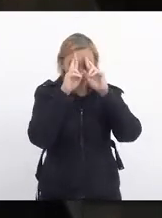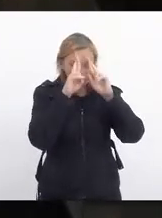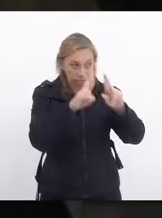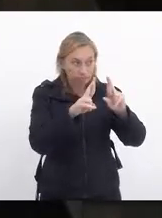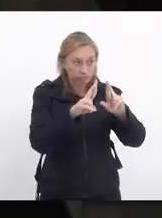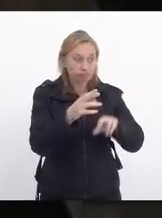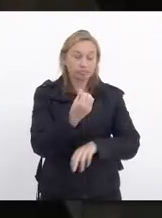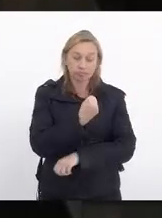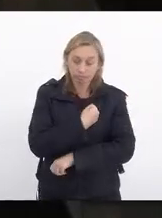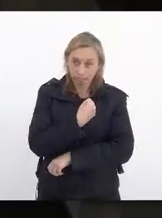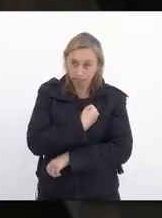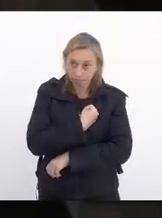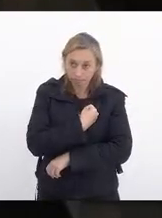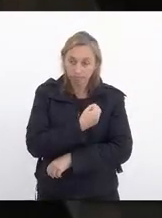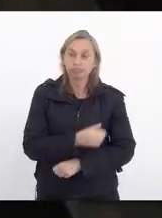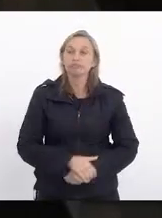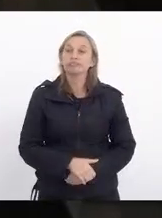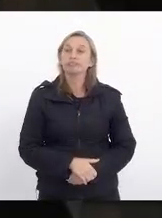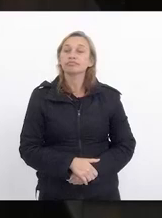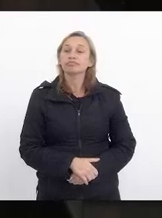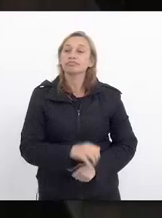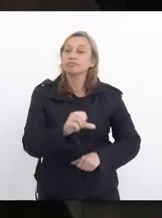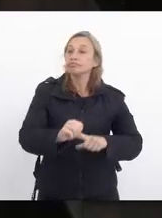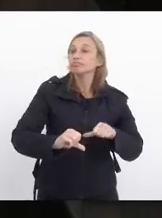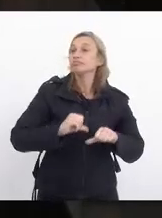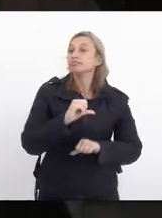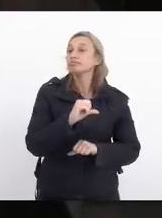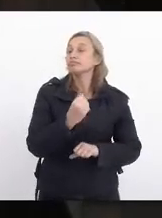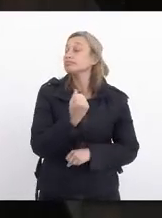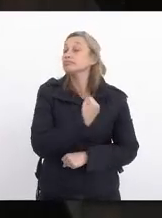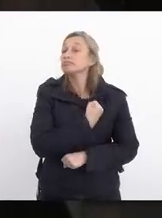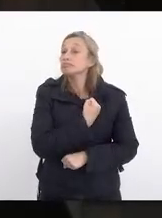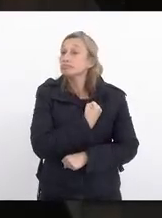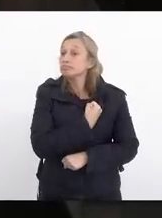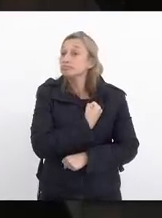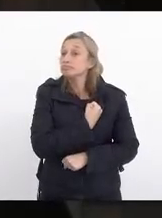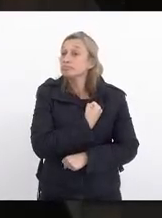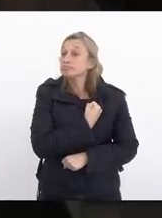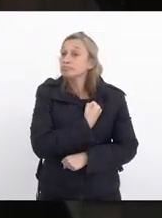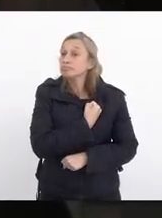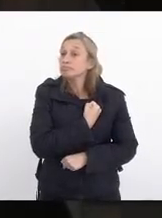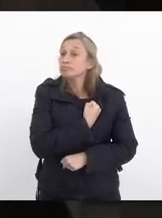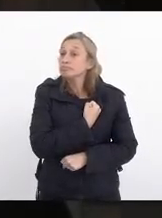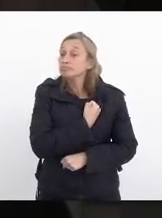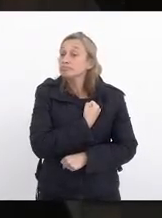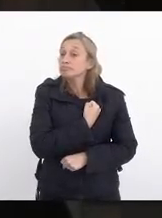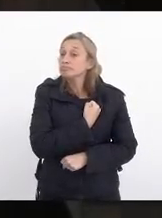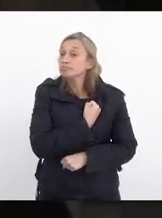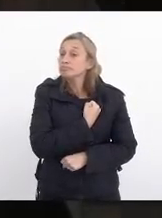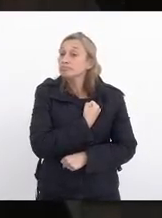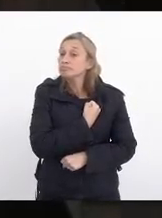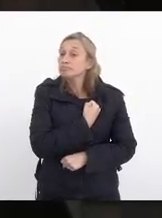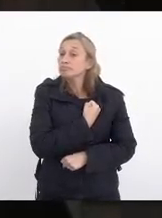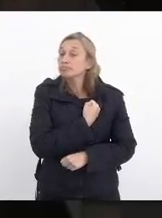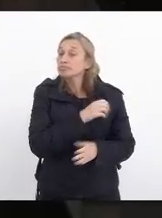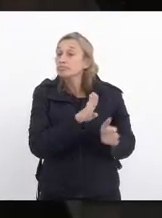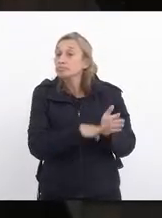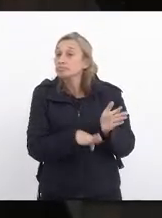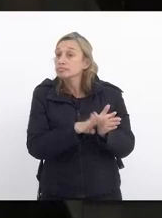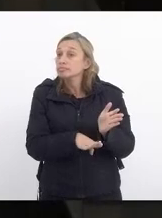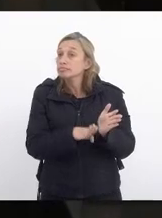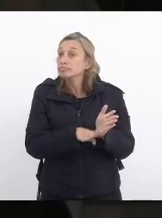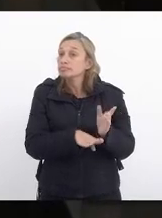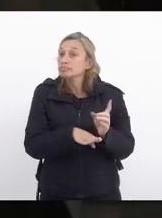os números e transformamos esse número um engaste dos